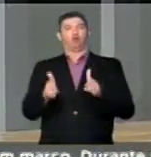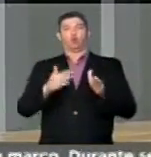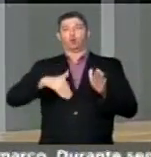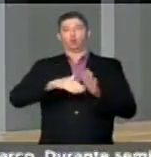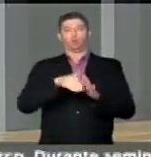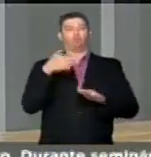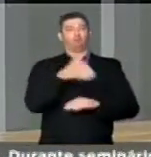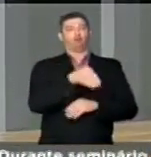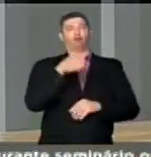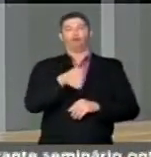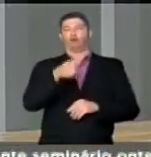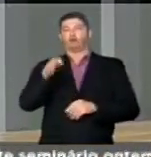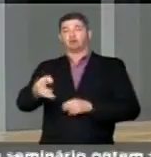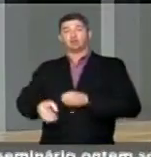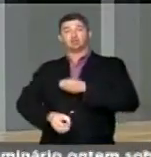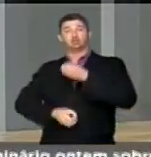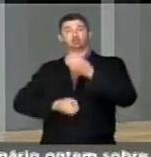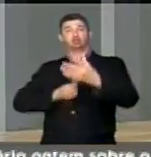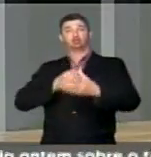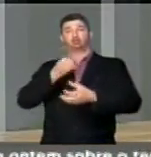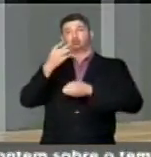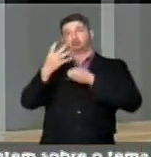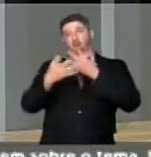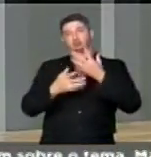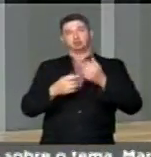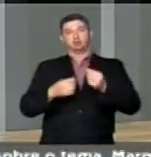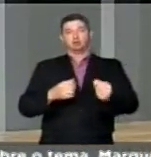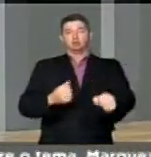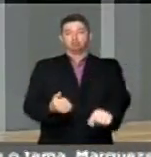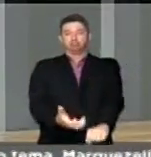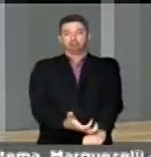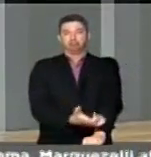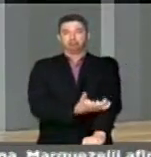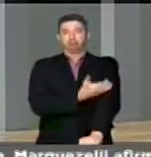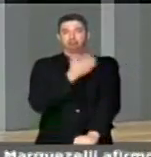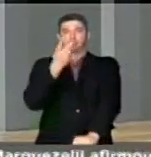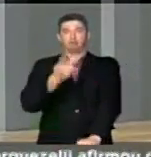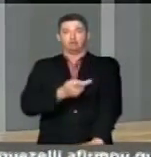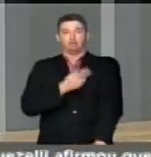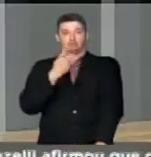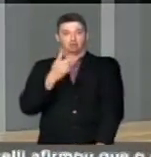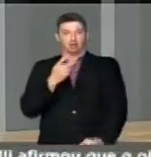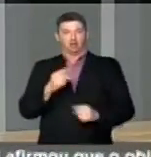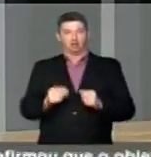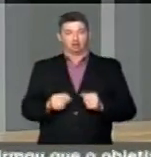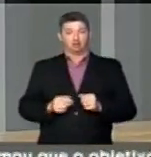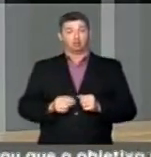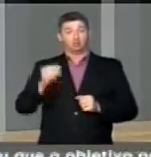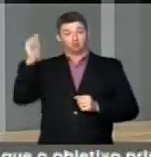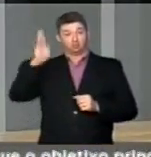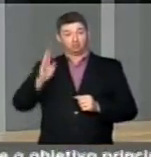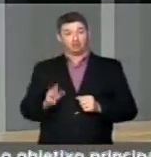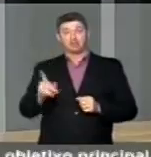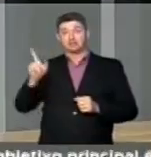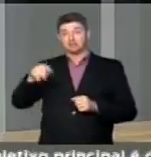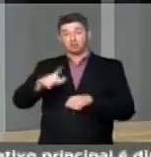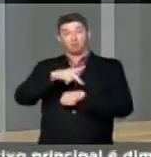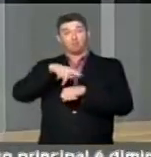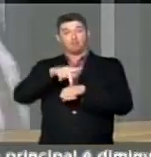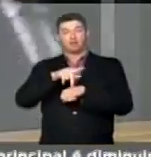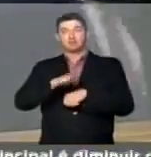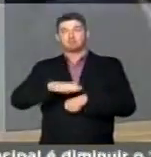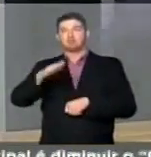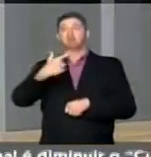compareceu, fez um discurso acalorado, dizendo que o Brasil era um dos países que